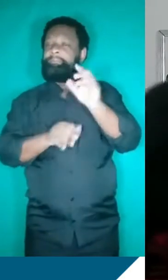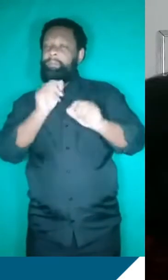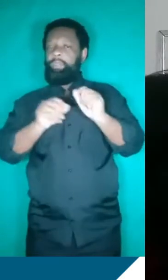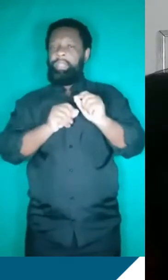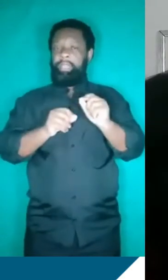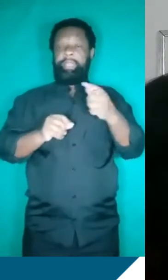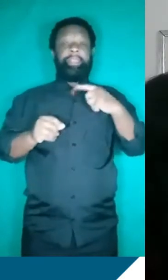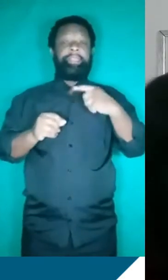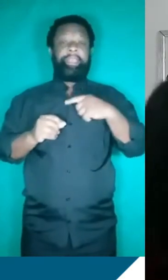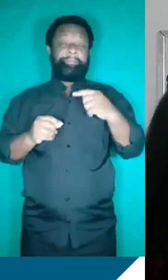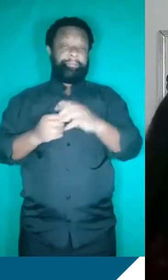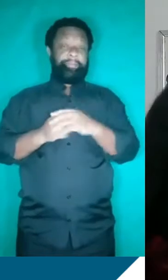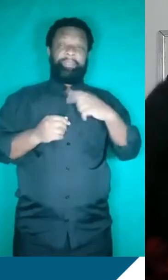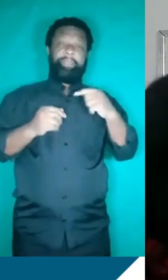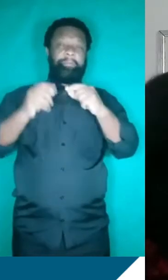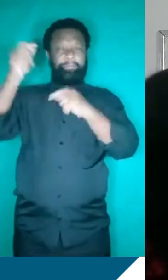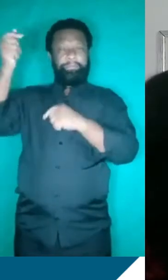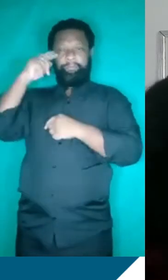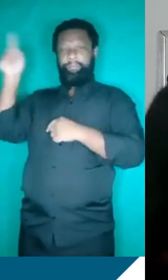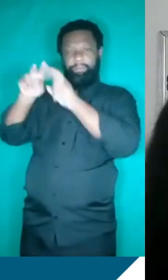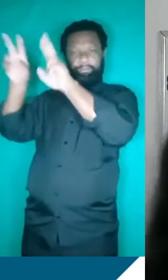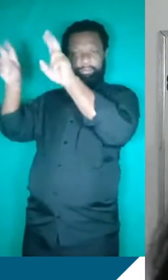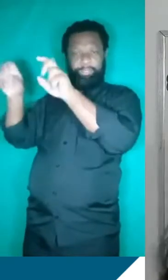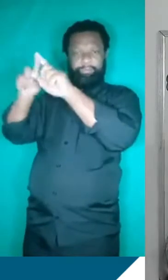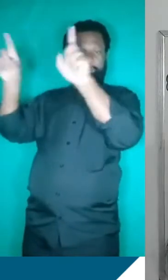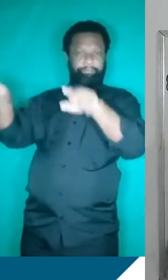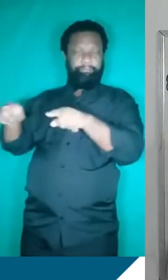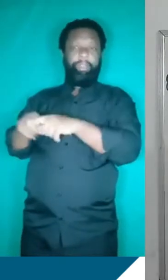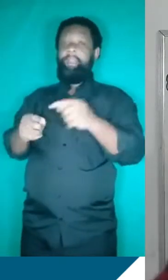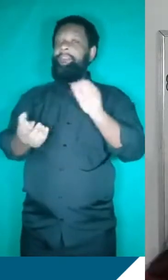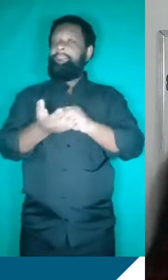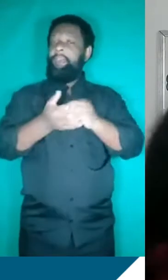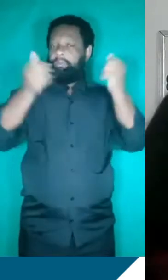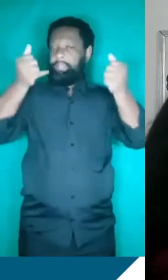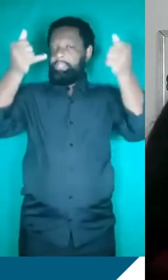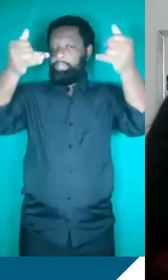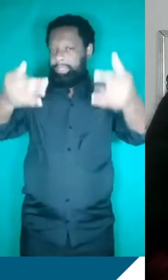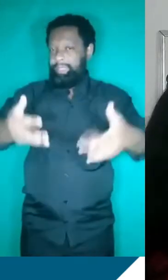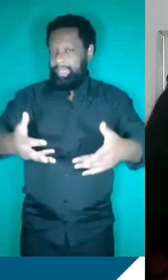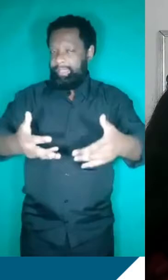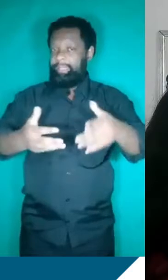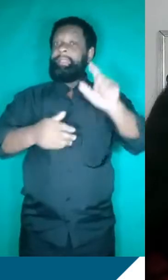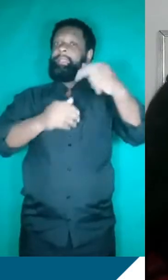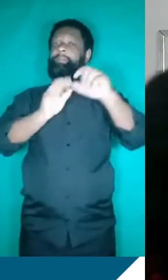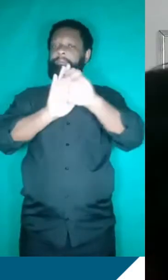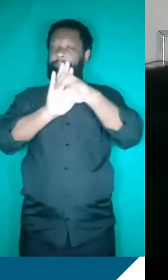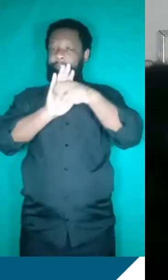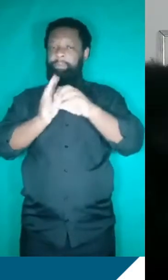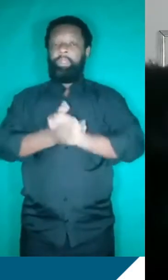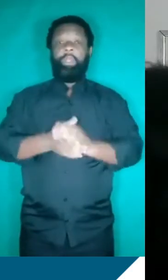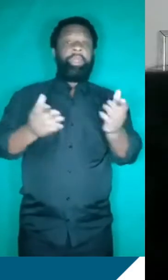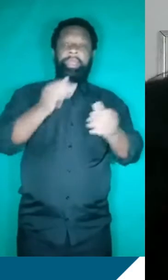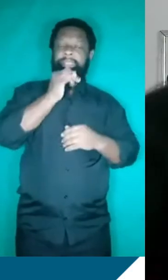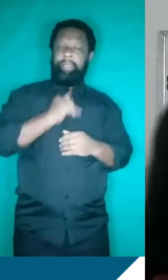observação, solvatação e interação íon-dipolo. Essa interação nós não falamos ainda, Então eu vou introduzir esse conceito. Quando